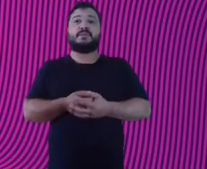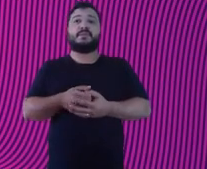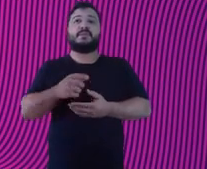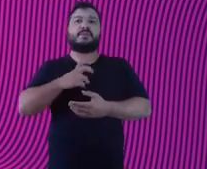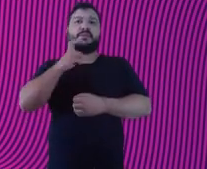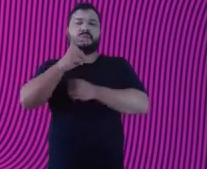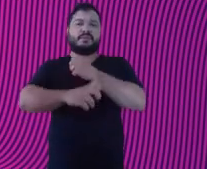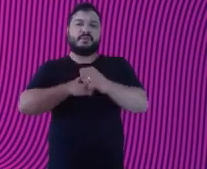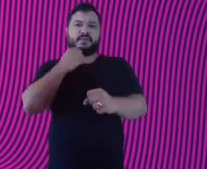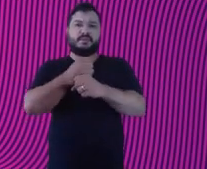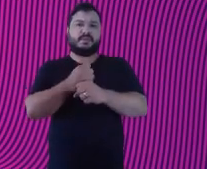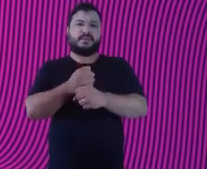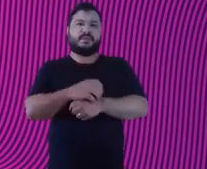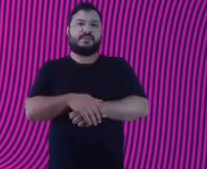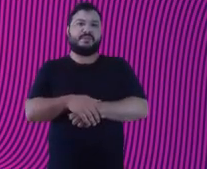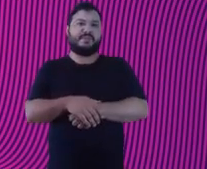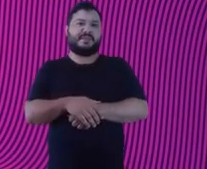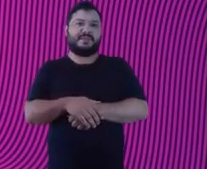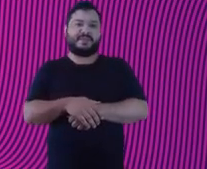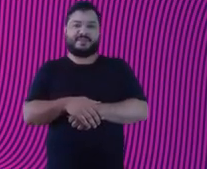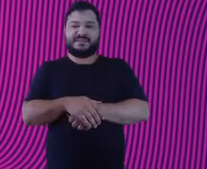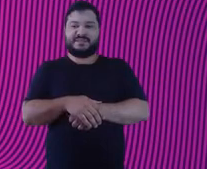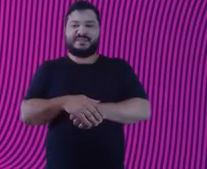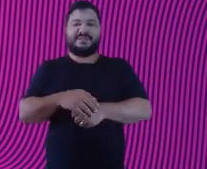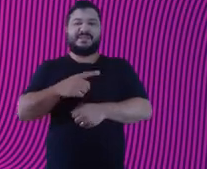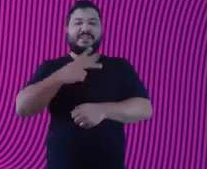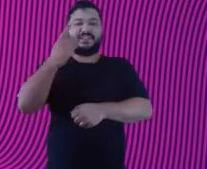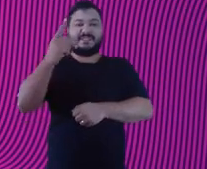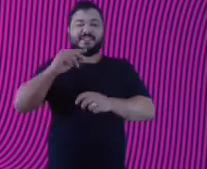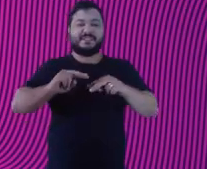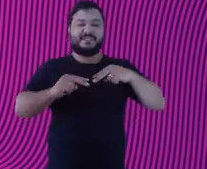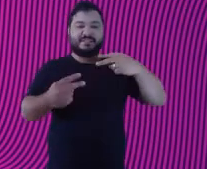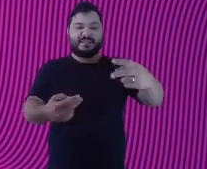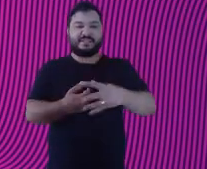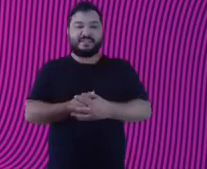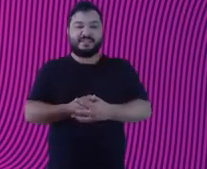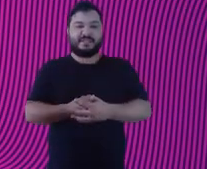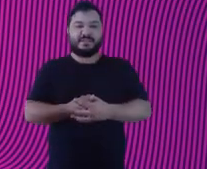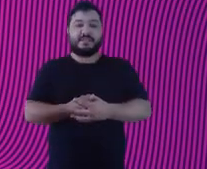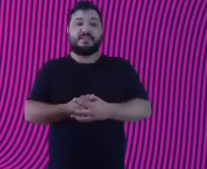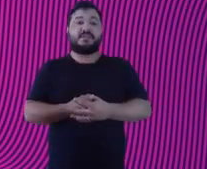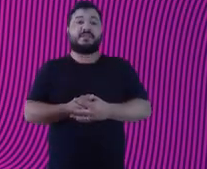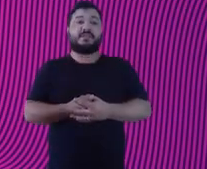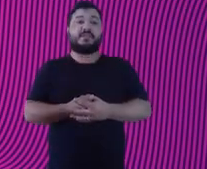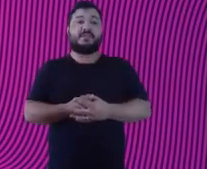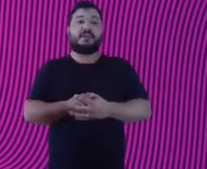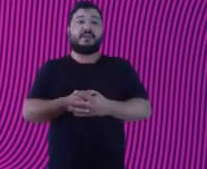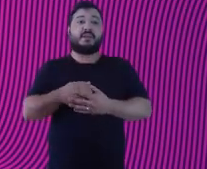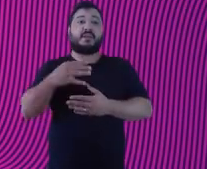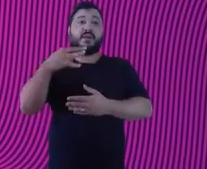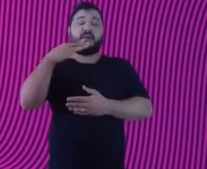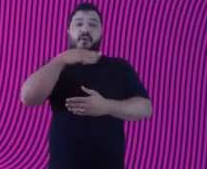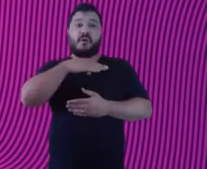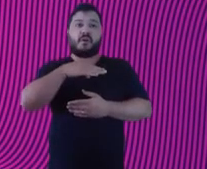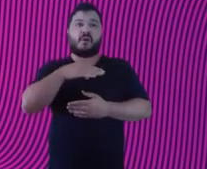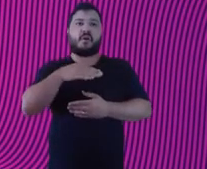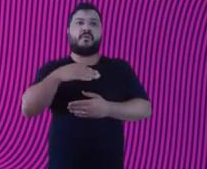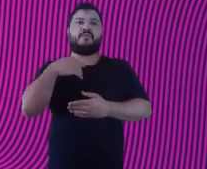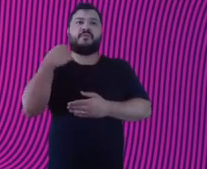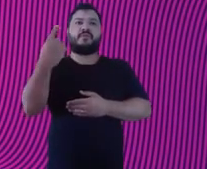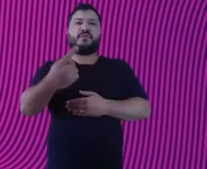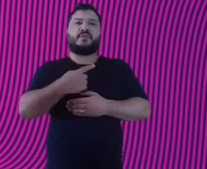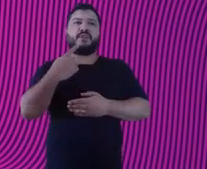de sobrevida livre de progressão após o segundo transplante. Claro que a gente tem aí,